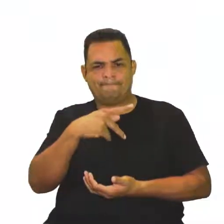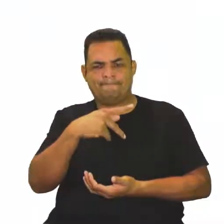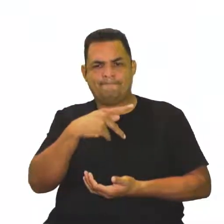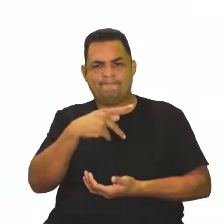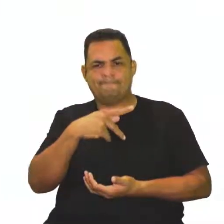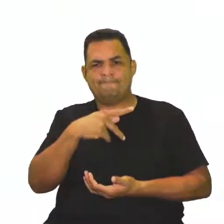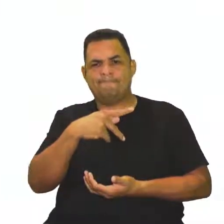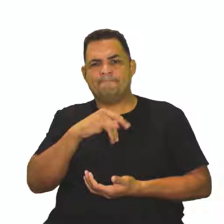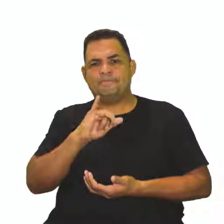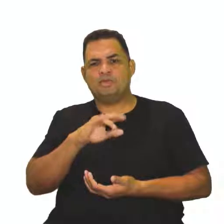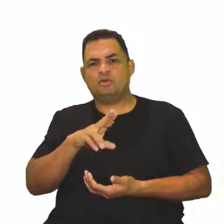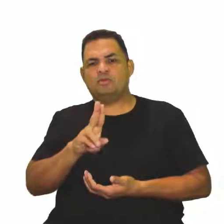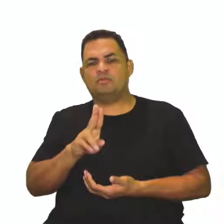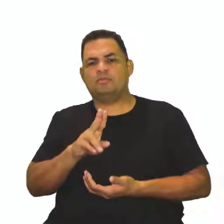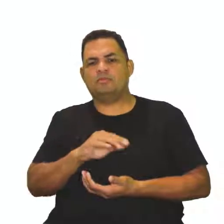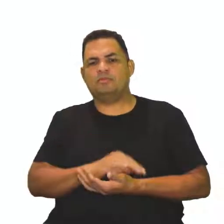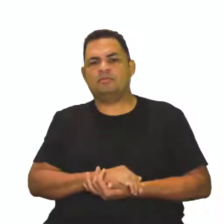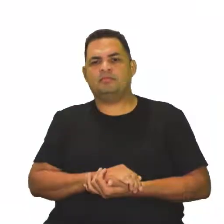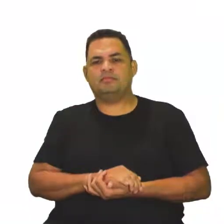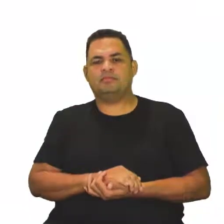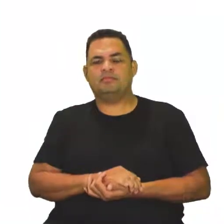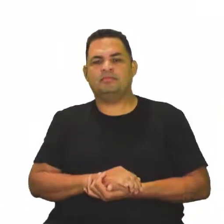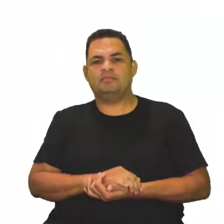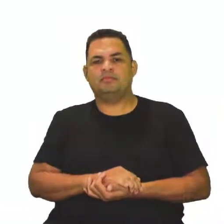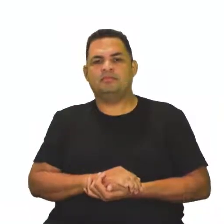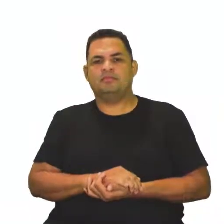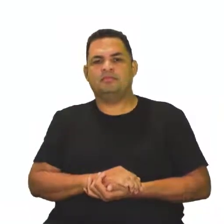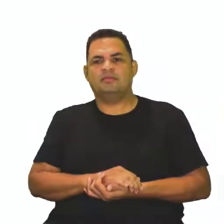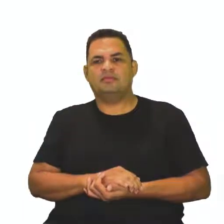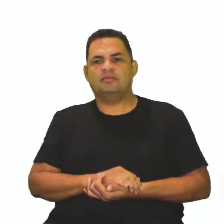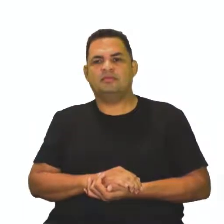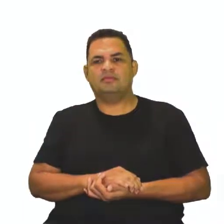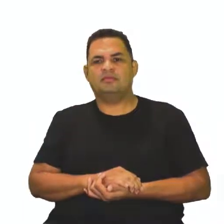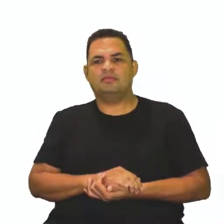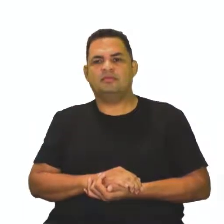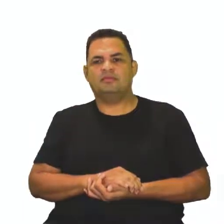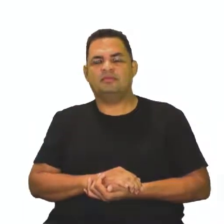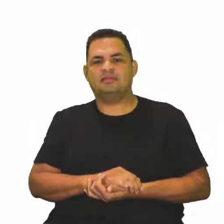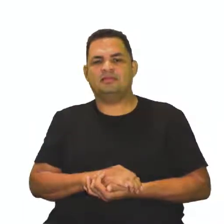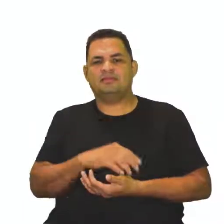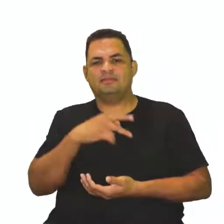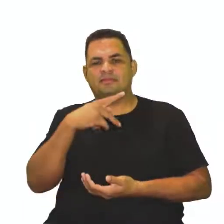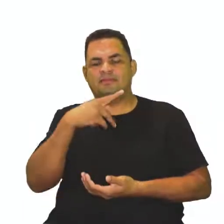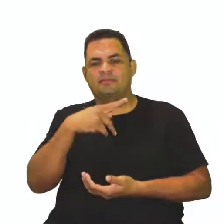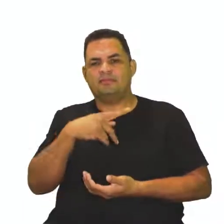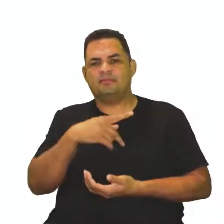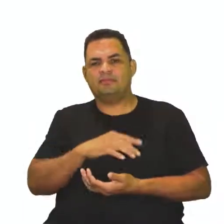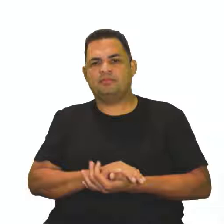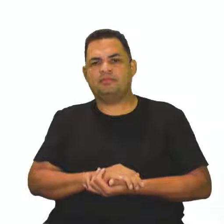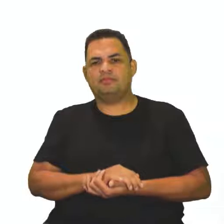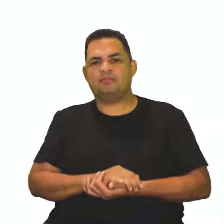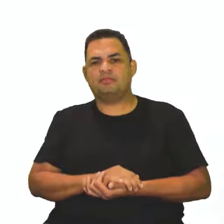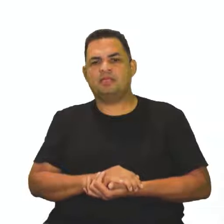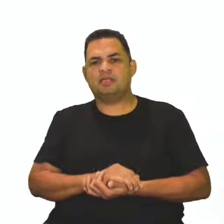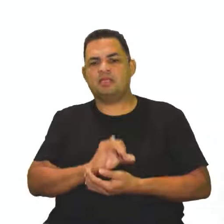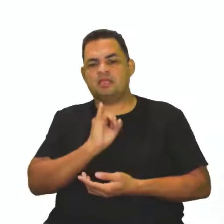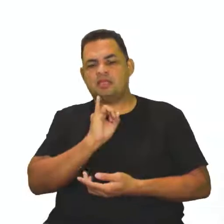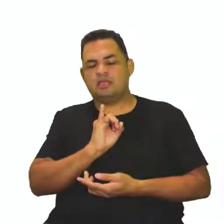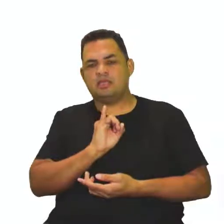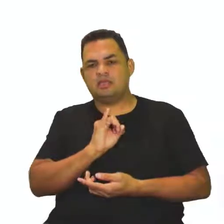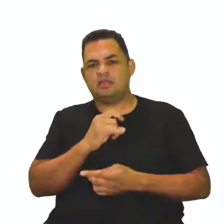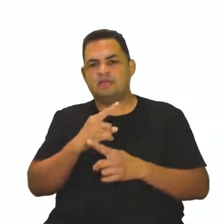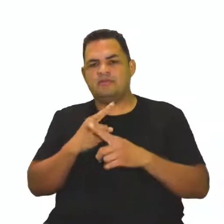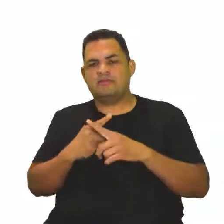π. Piu-piu, tá bom? Então aqui, pessoal, a potência é o quê? Corrente vezes